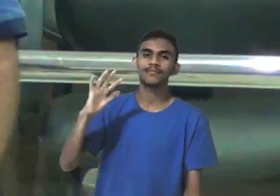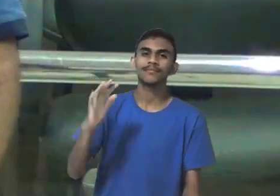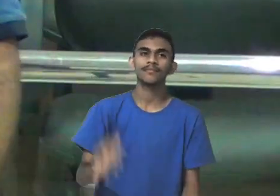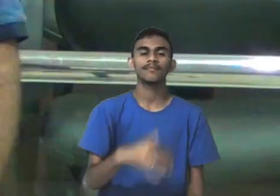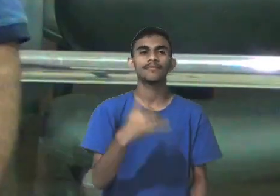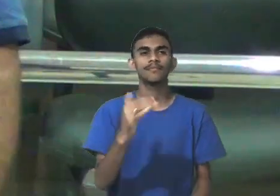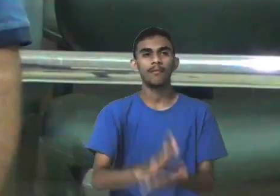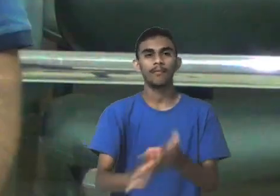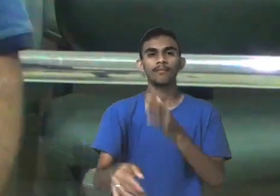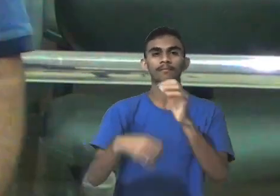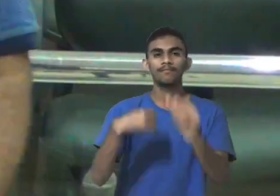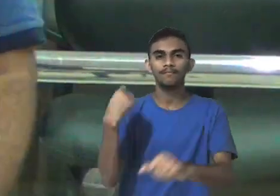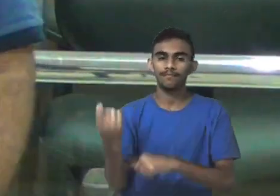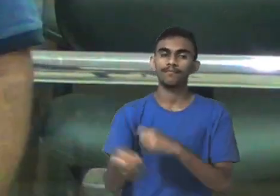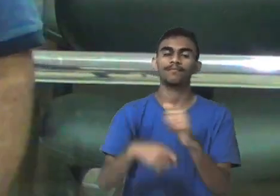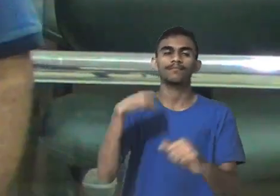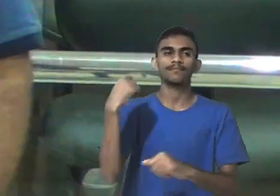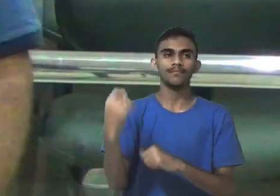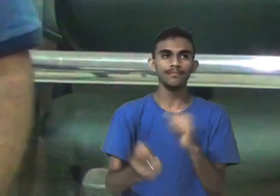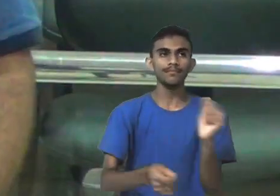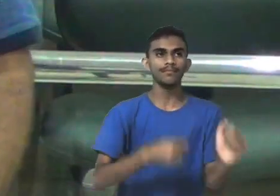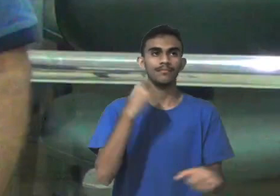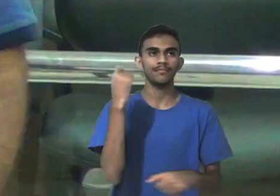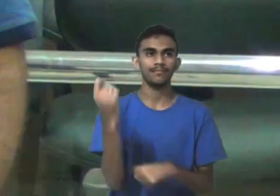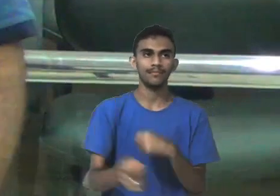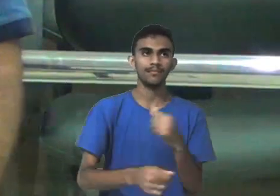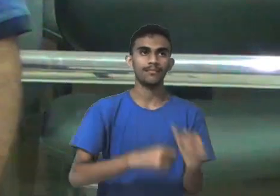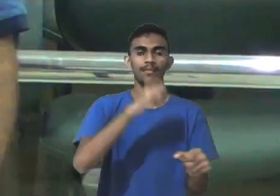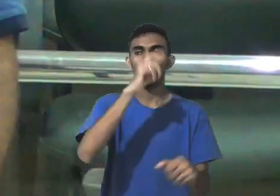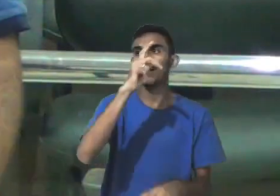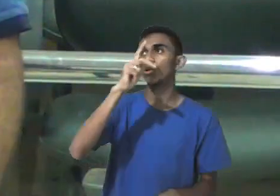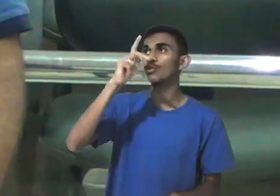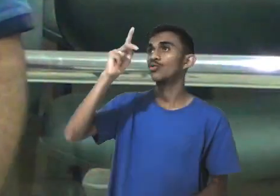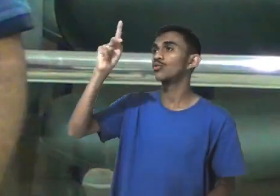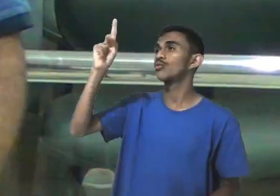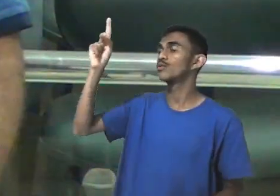louvor. Aleluia. Tu és o